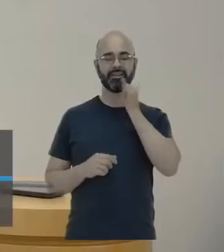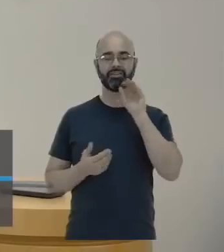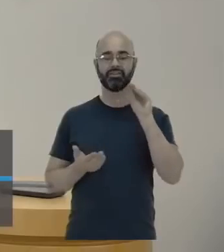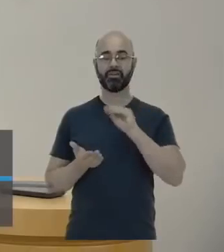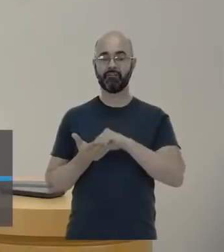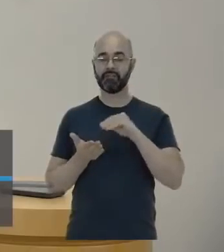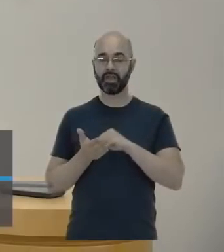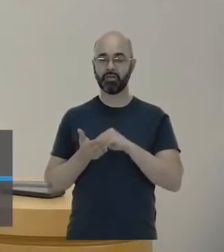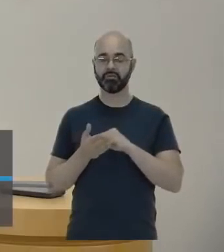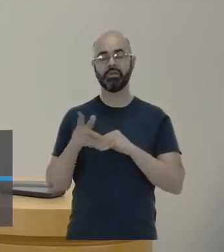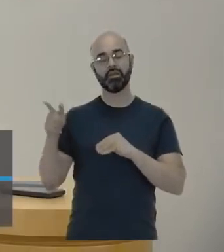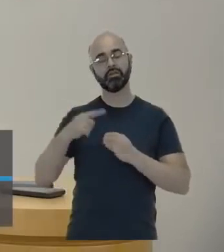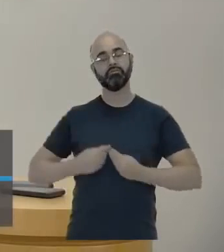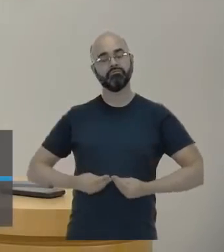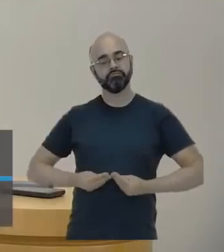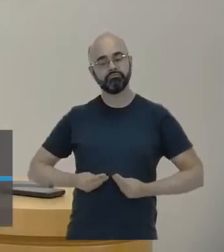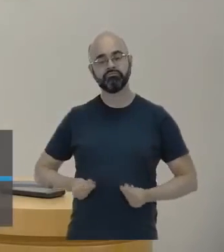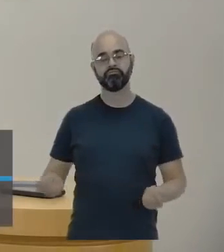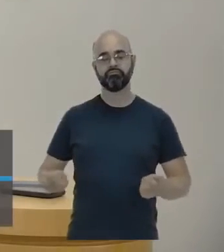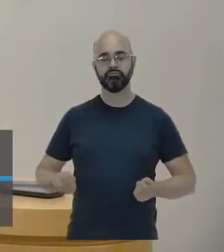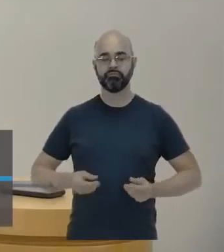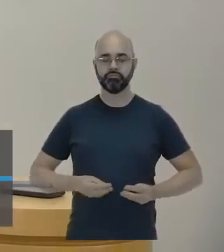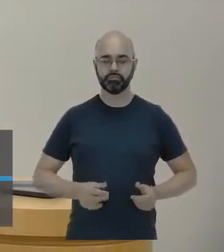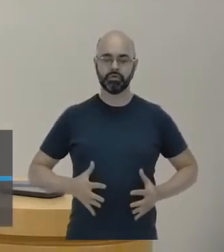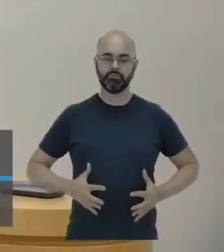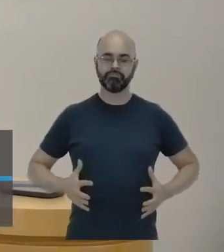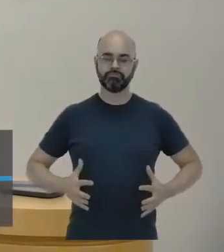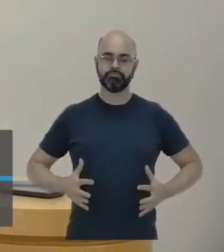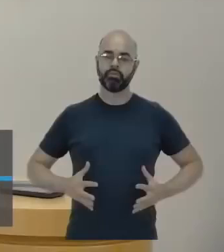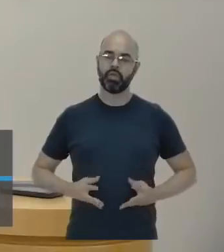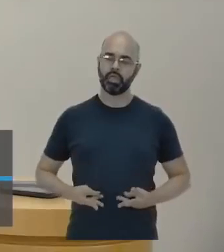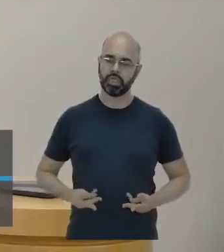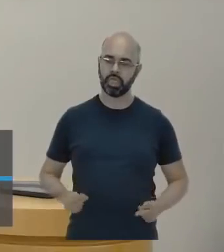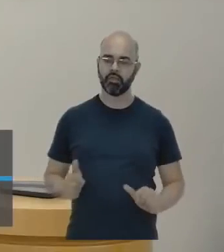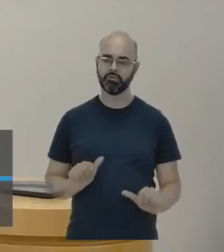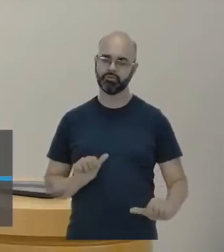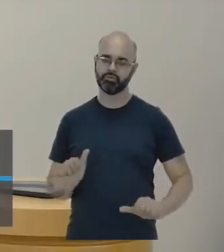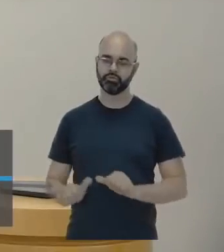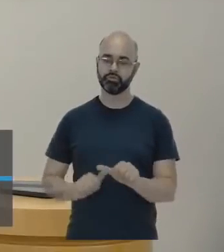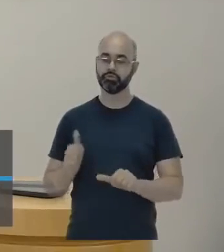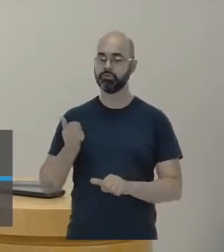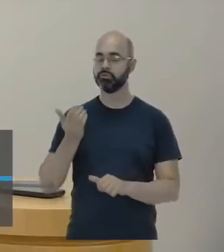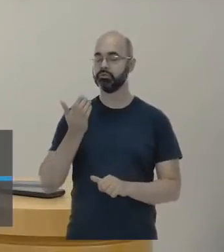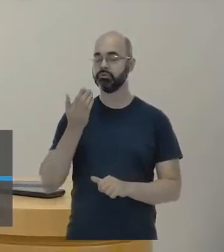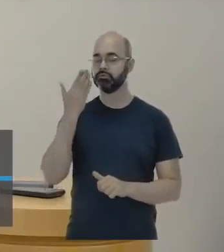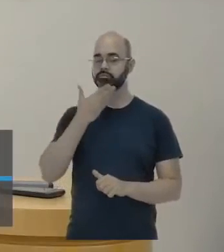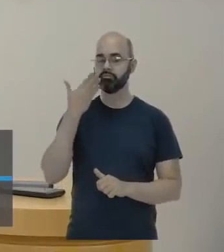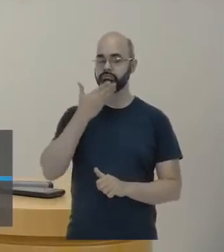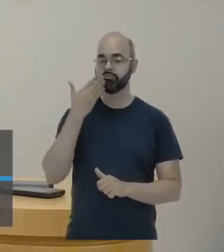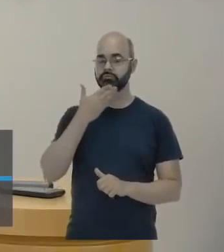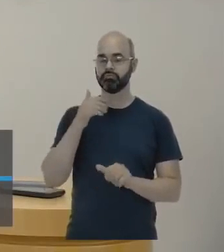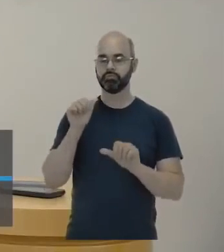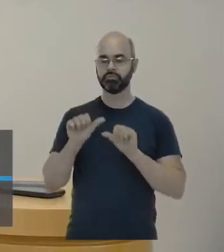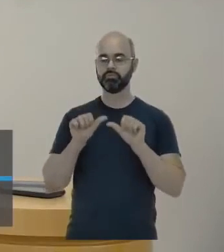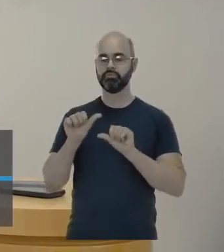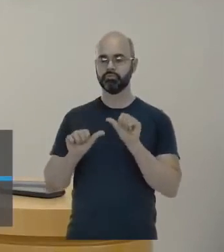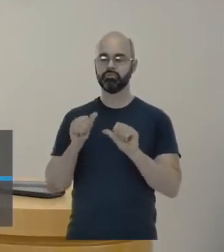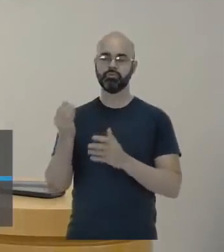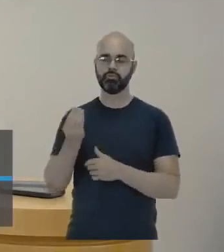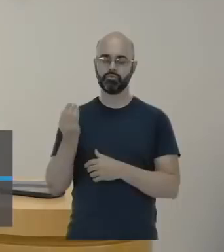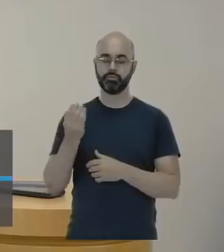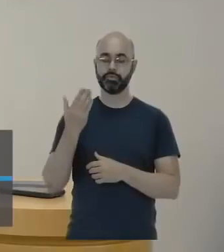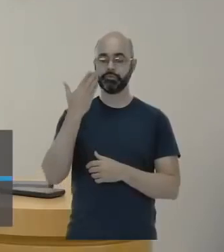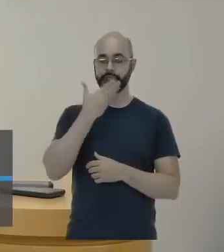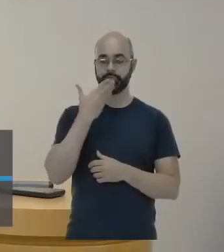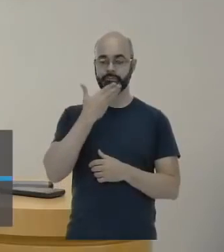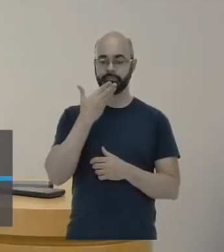então ele vai gastar a gordura que tem como reserva, vai transformar isso em açúcar e gastar. E como é que ele gasta? O açúcar precisa